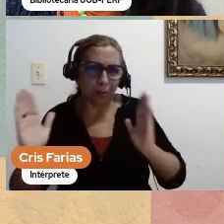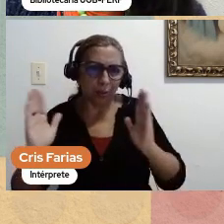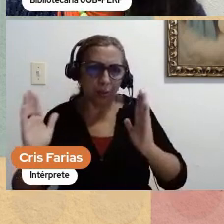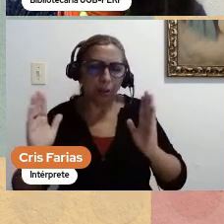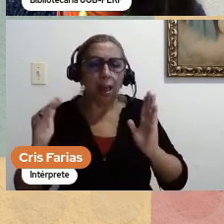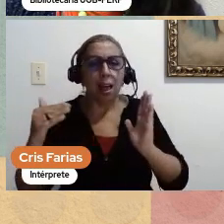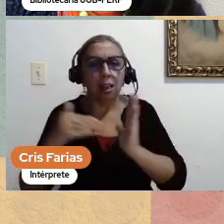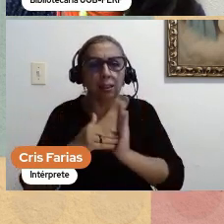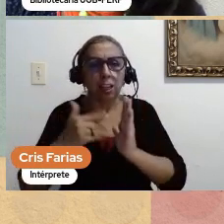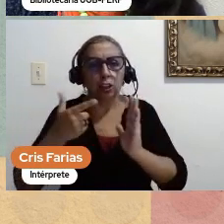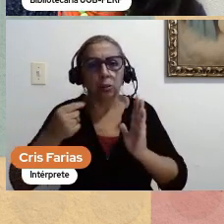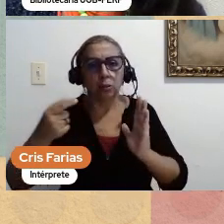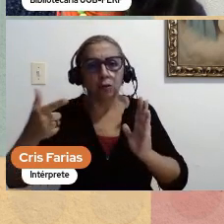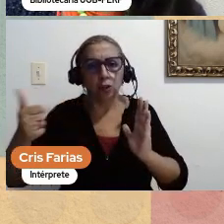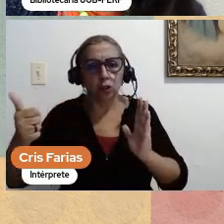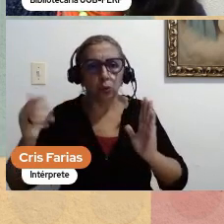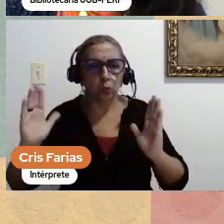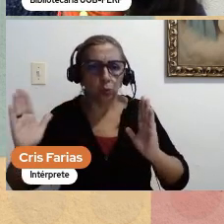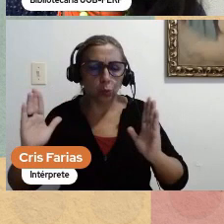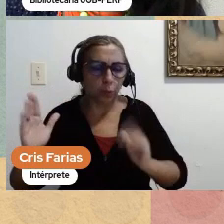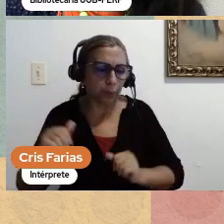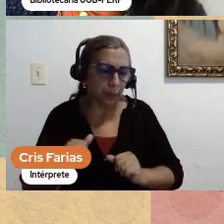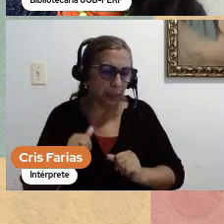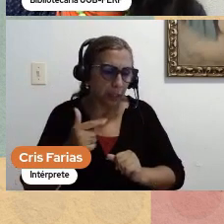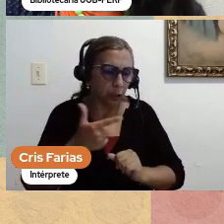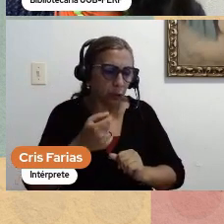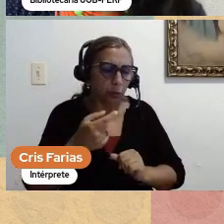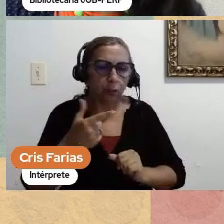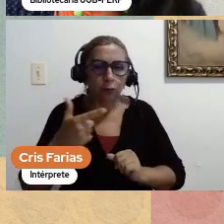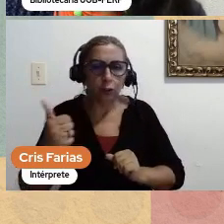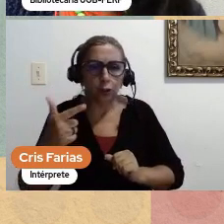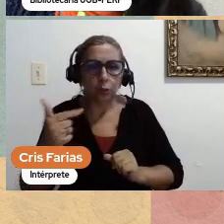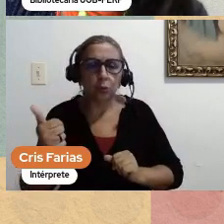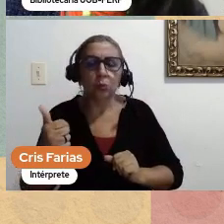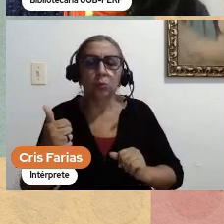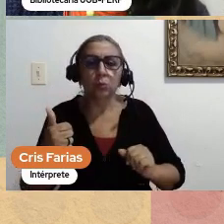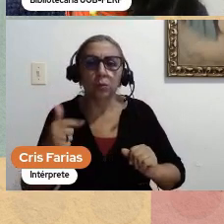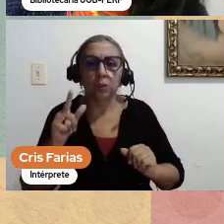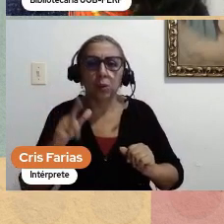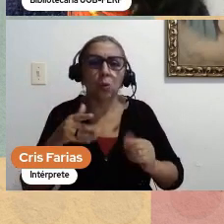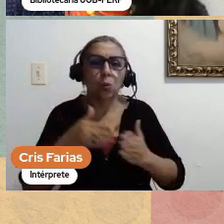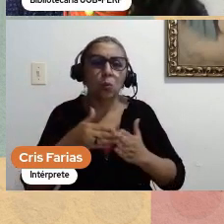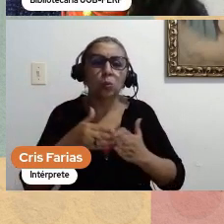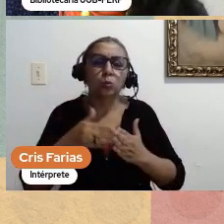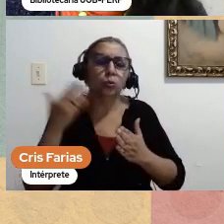a 2021. E lembrando que em 2021, né, o último depoimento